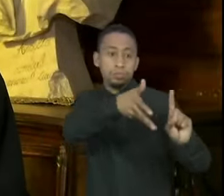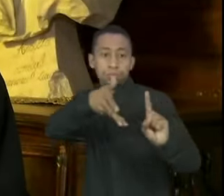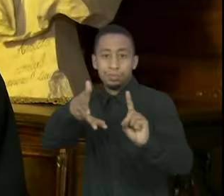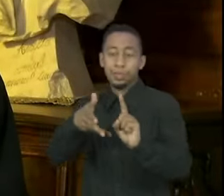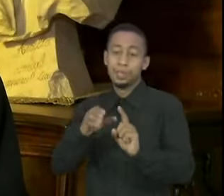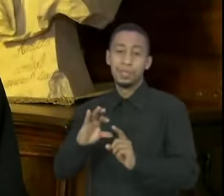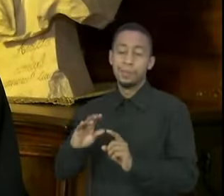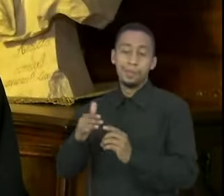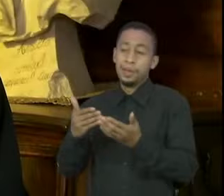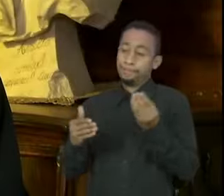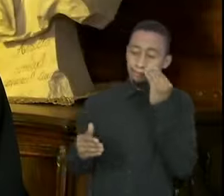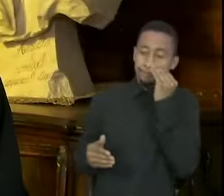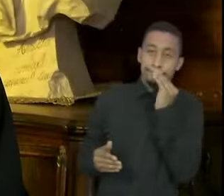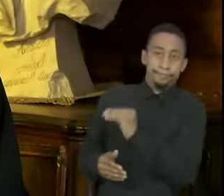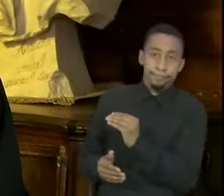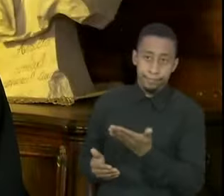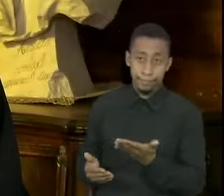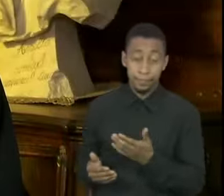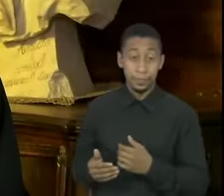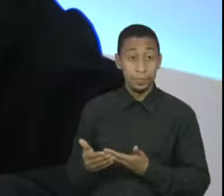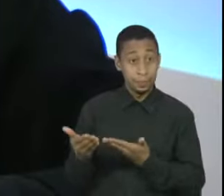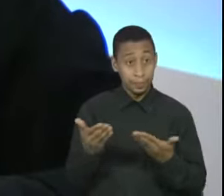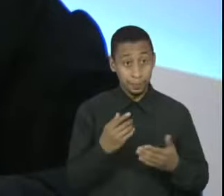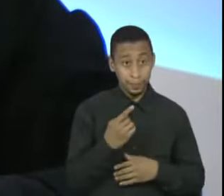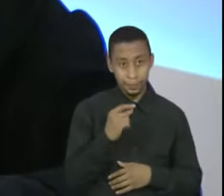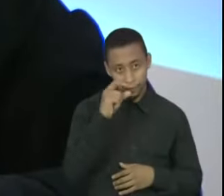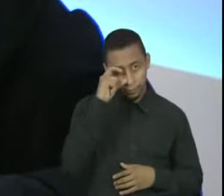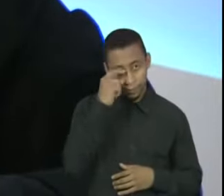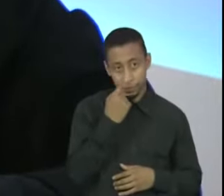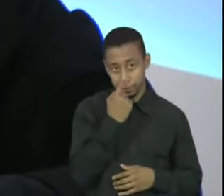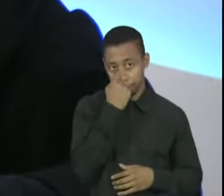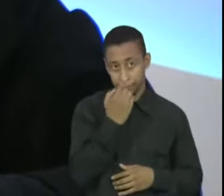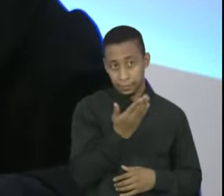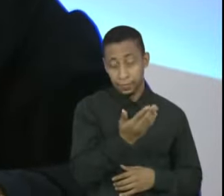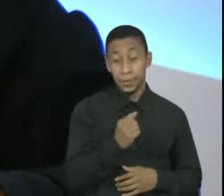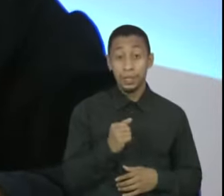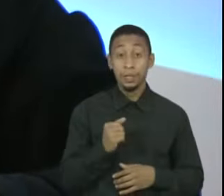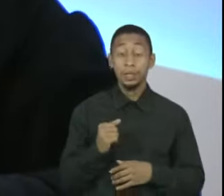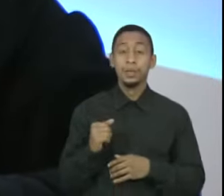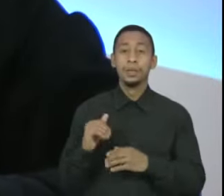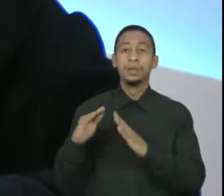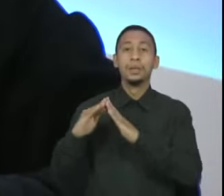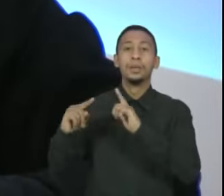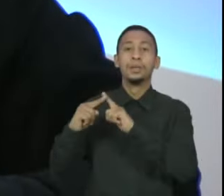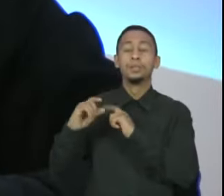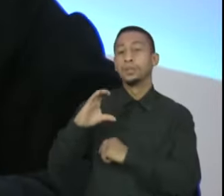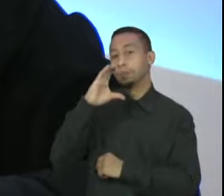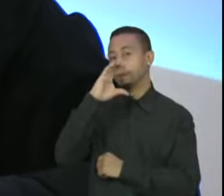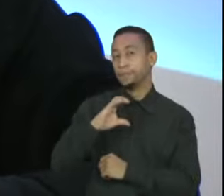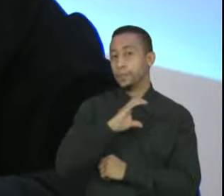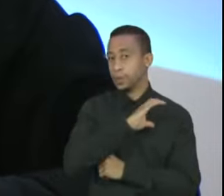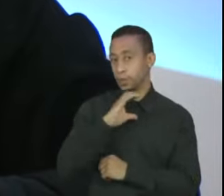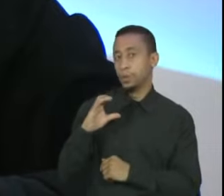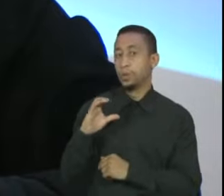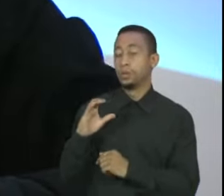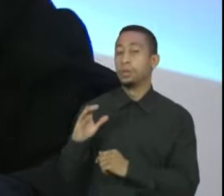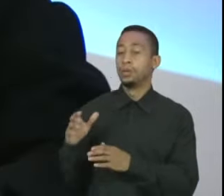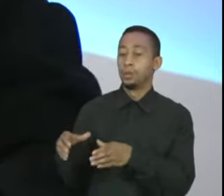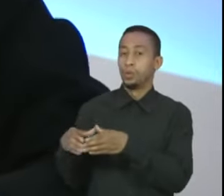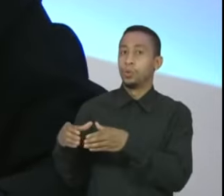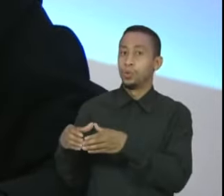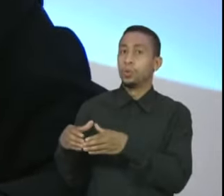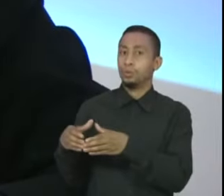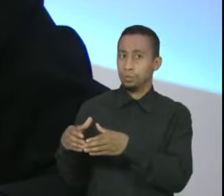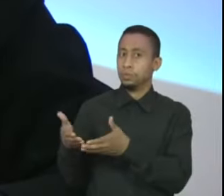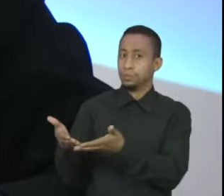né Por favor a Lilo a Igreja Católica ela é Talvez uma das poucas senão a única